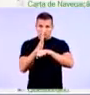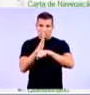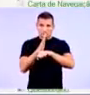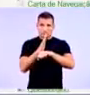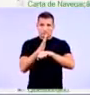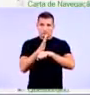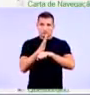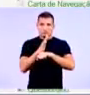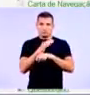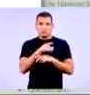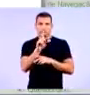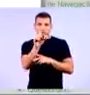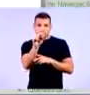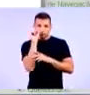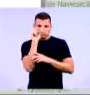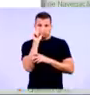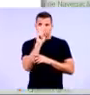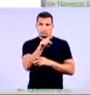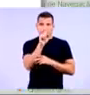Adicionar.